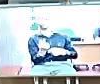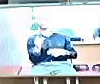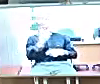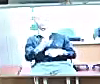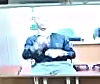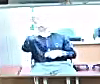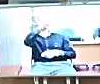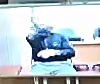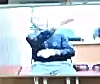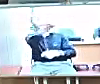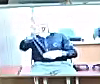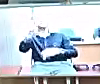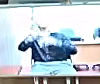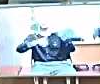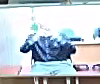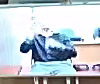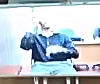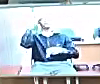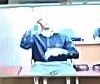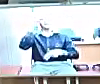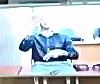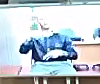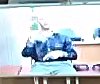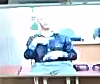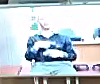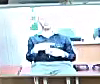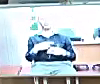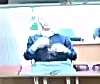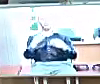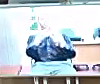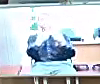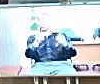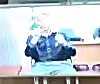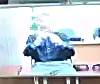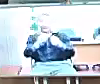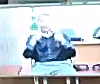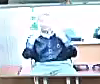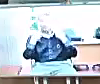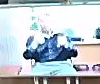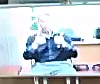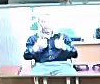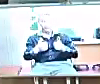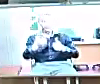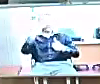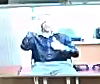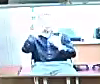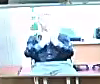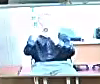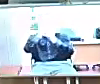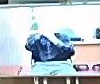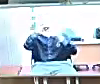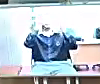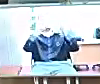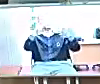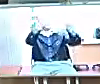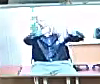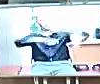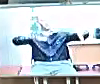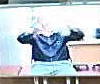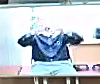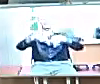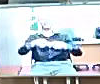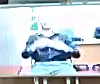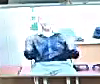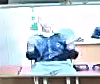certeza absoluta disso não existe outra pessoa né quando bem feito esse processo tem mais saída são as pessoas então nesse momento que é